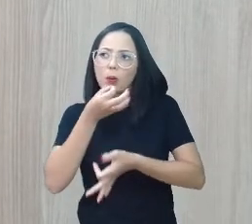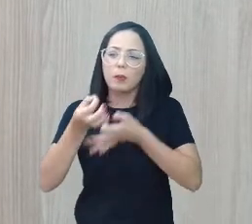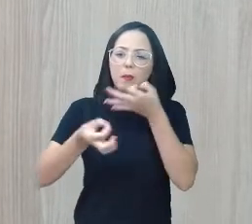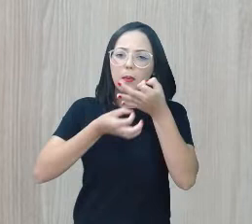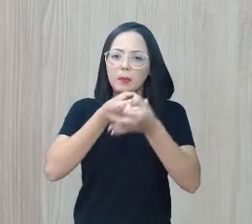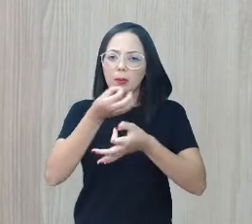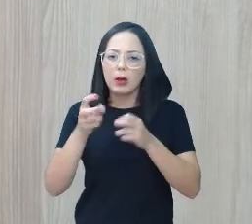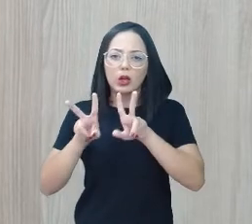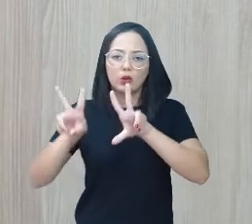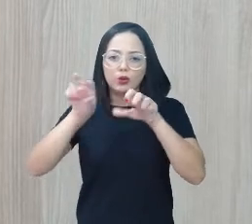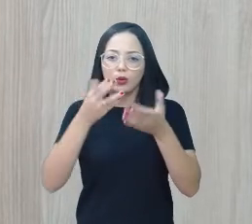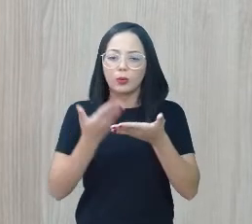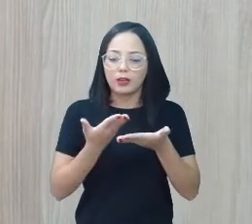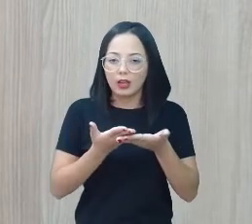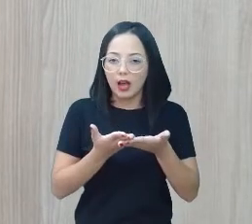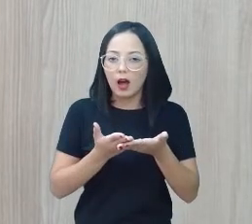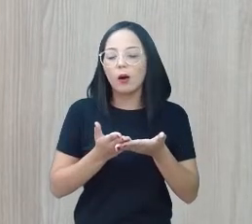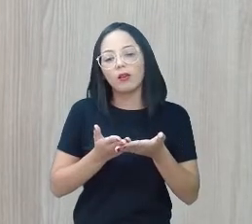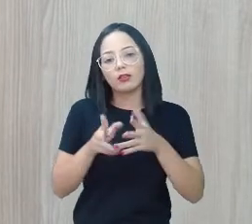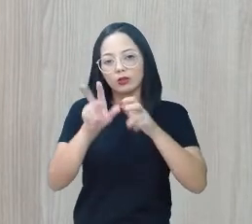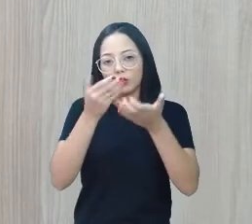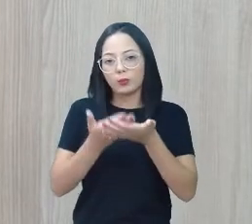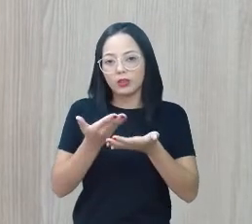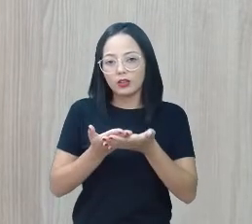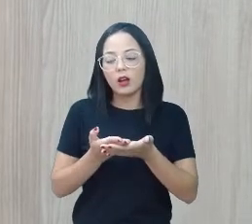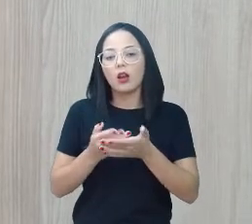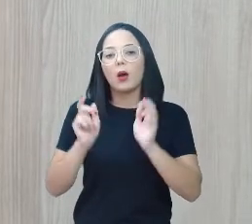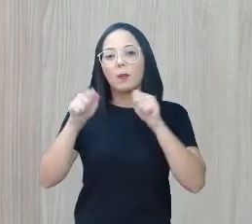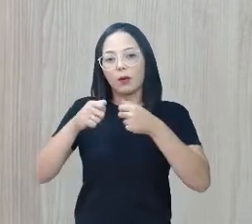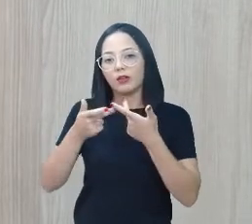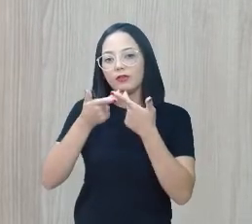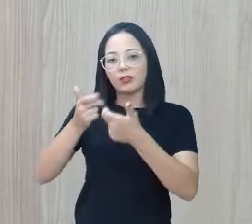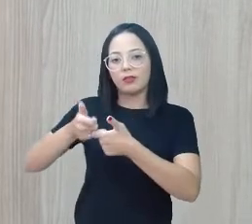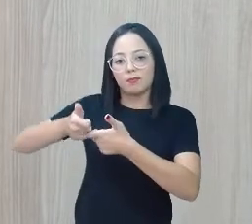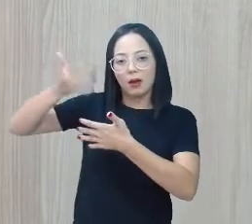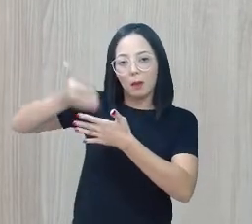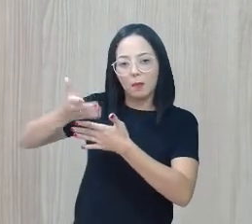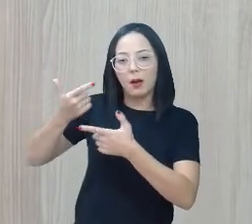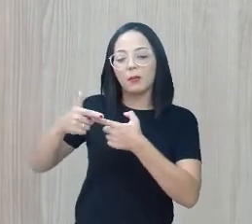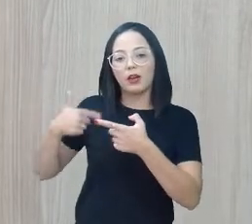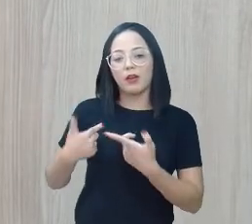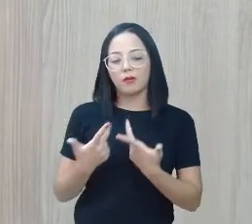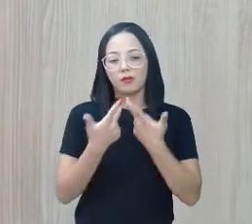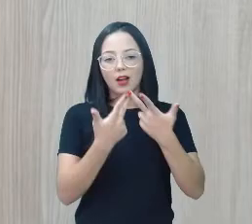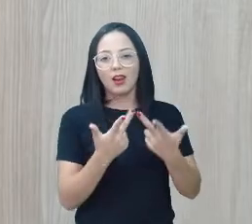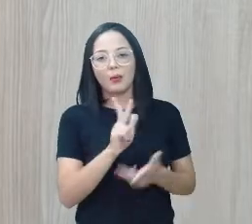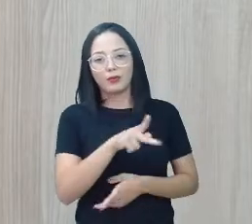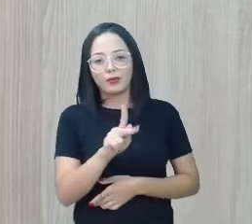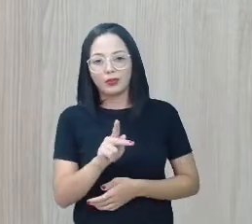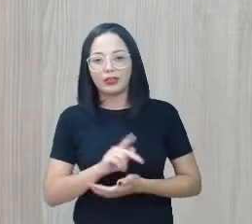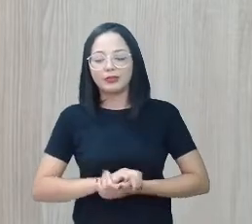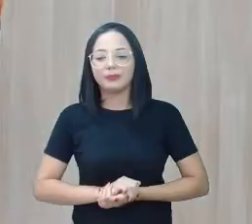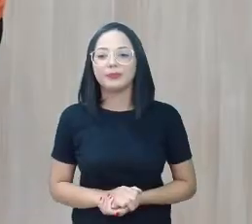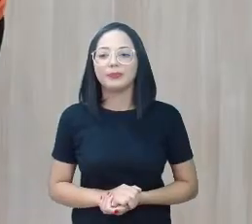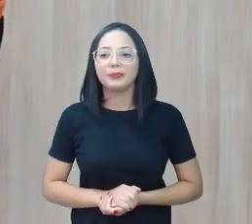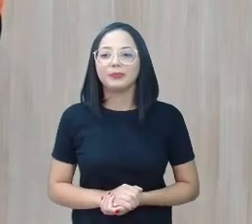comentário mesmo sobre a aula, acerca da aula, você pode fazer, tá certo? E eu vou transmitir aqui a sua mensagem.